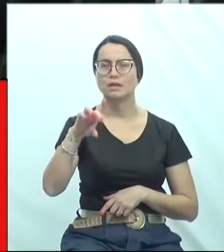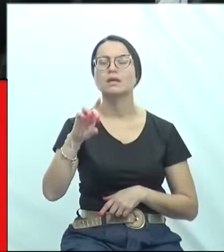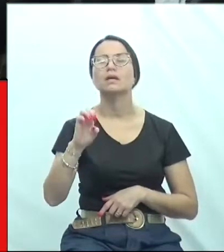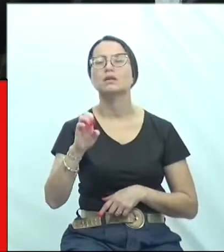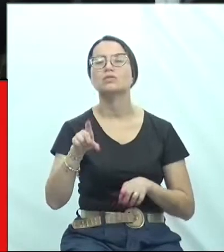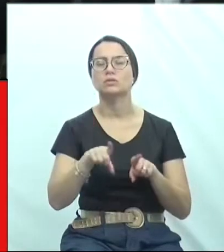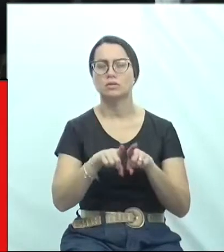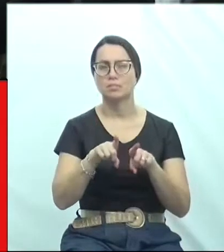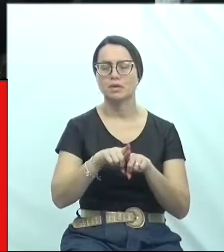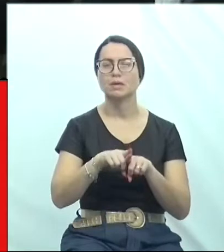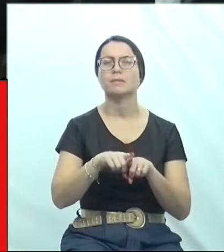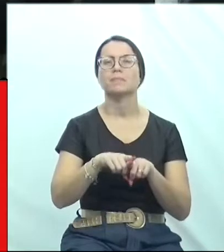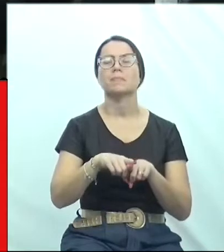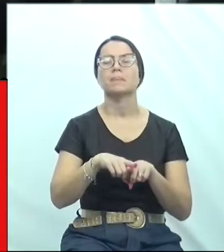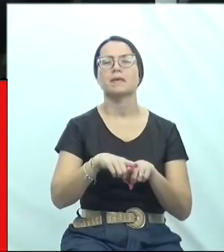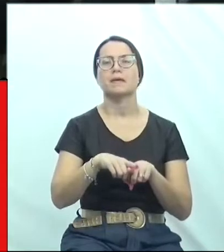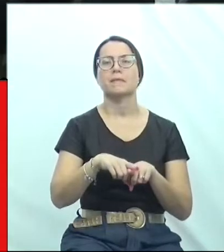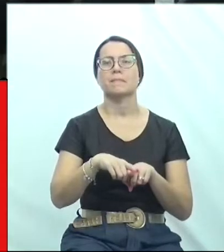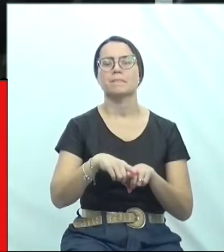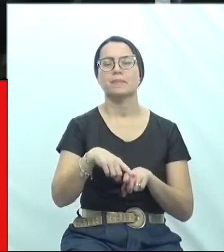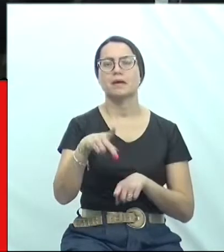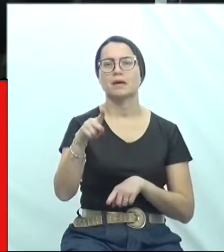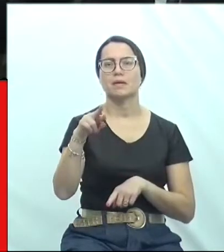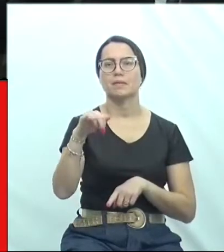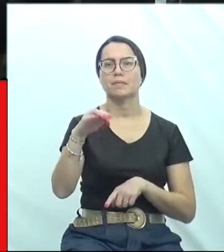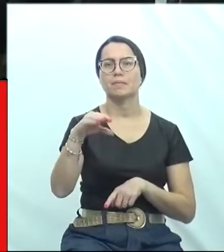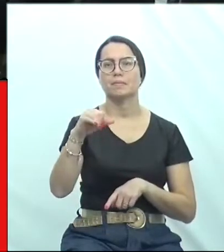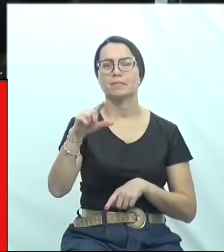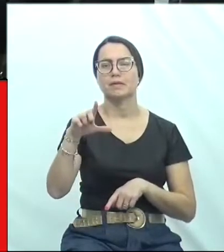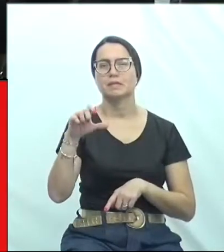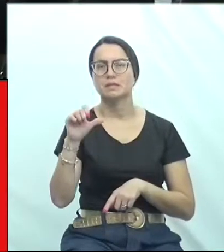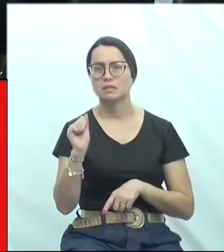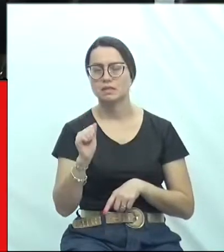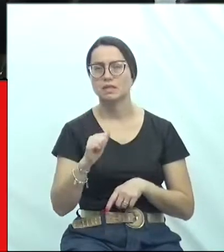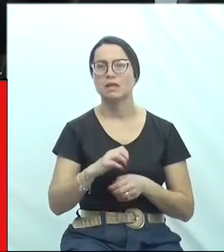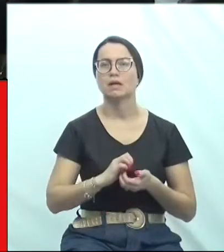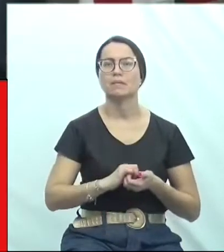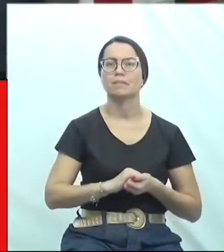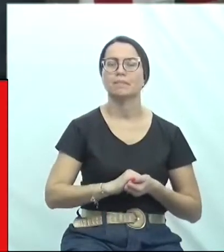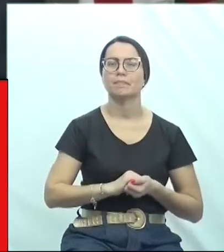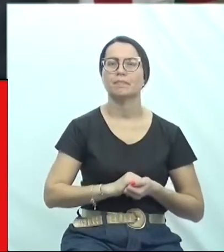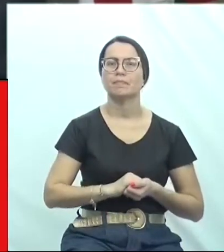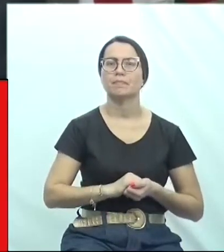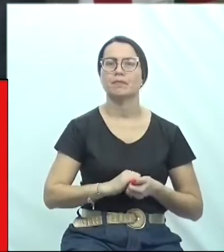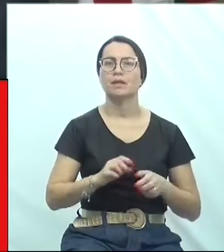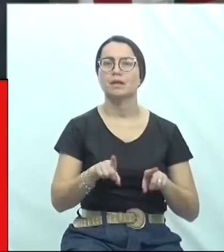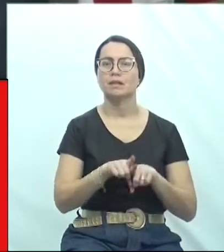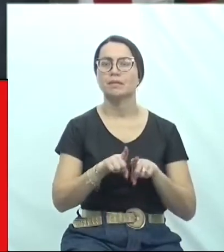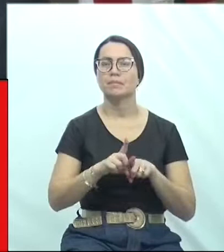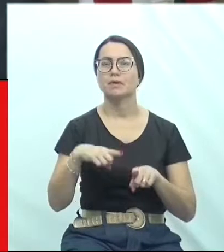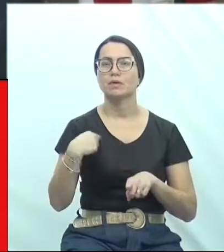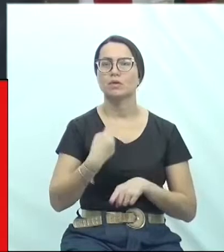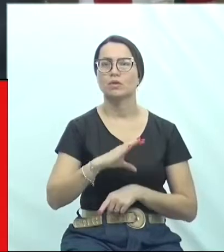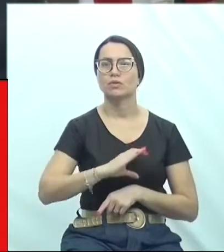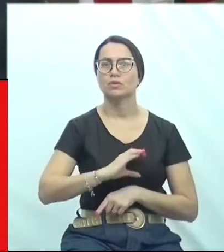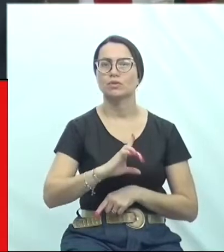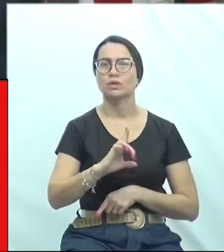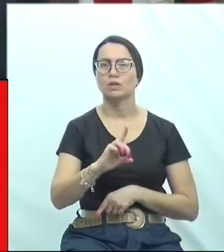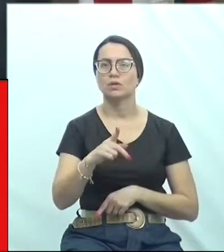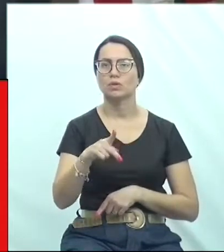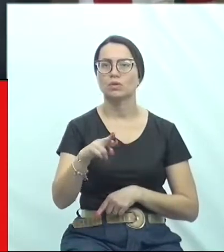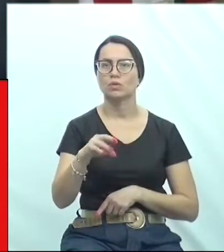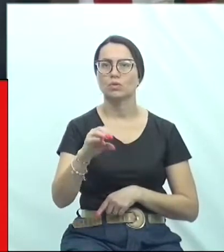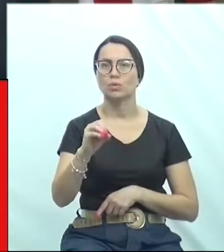a doutora Priscila Borges Pavan, procuradora da Casan, também o nosso coordenador do PROCON, Gustavo,